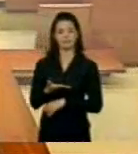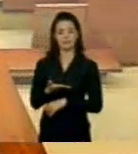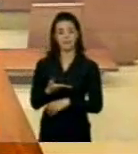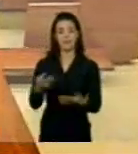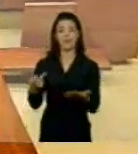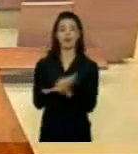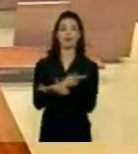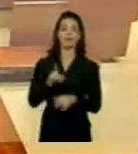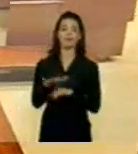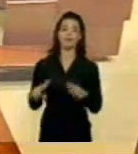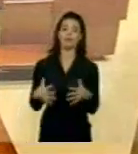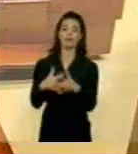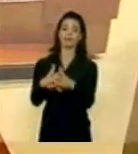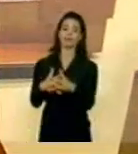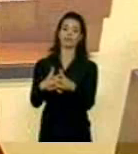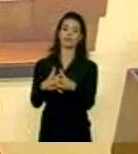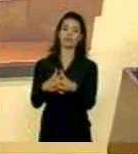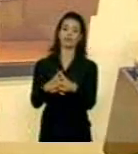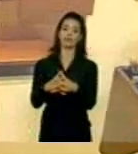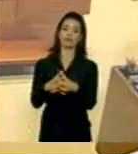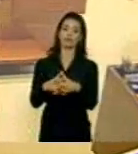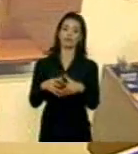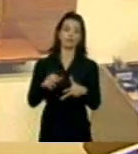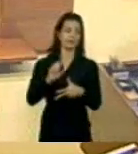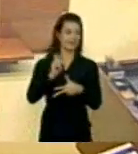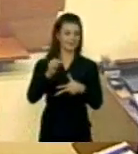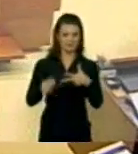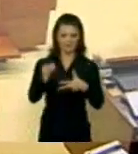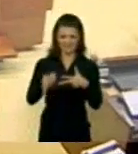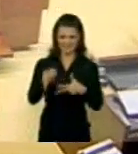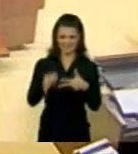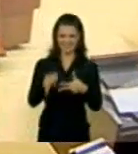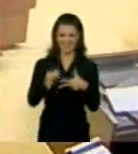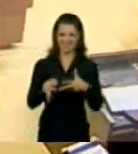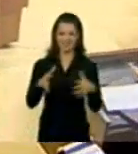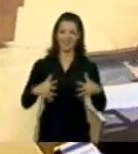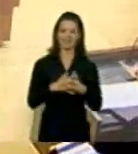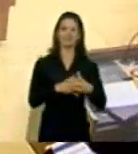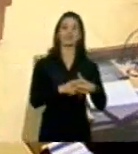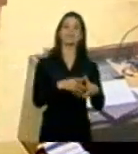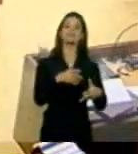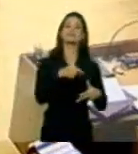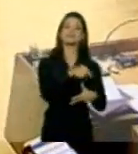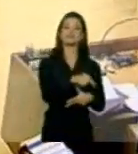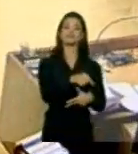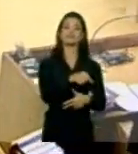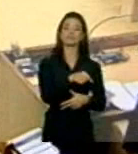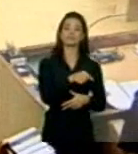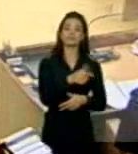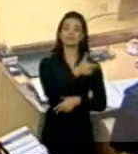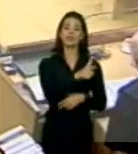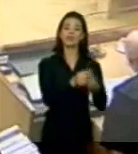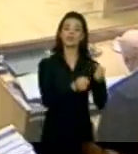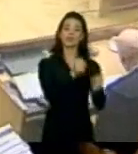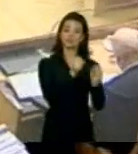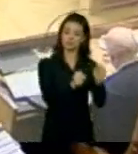uma interferência do Poder Judiciário no Legislativo. E acrescentam que a Constituição teria ao